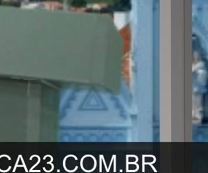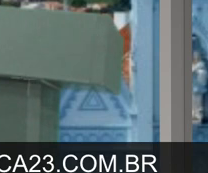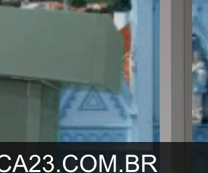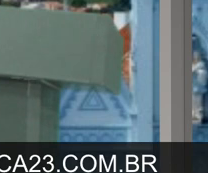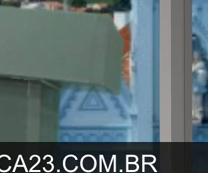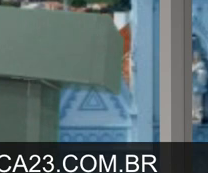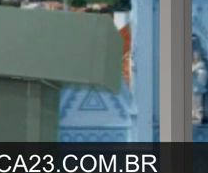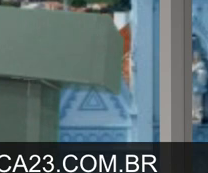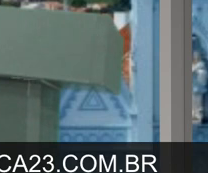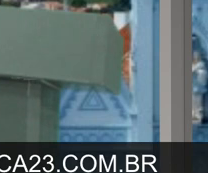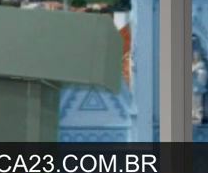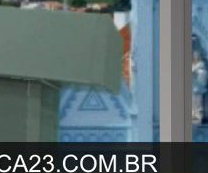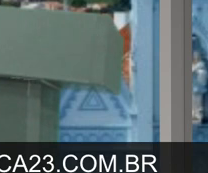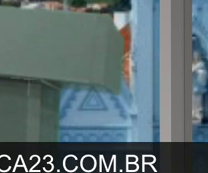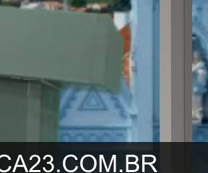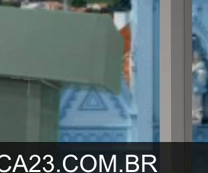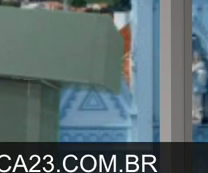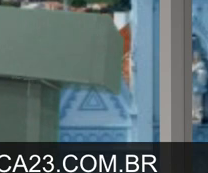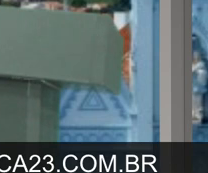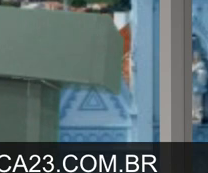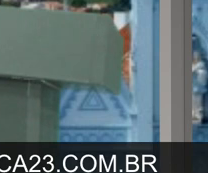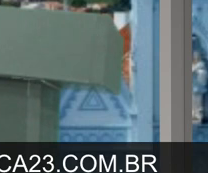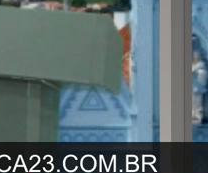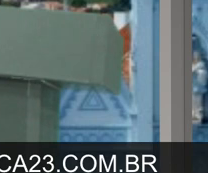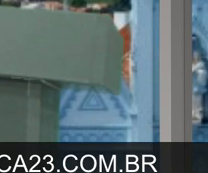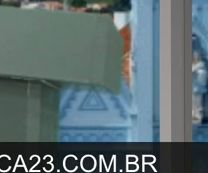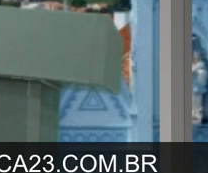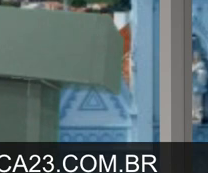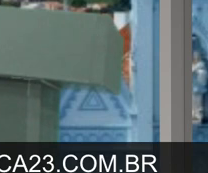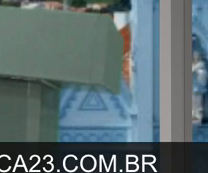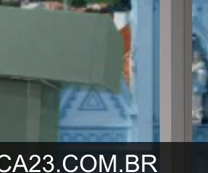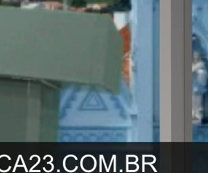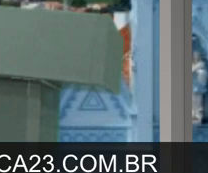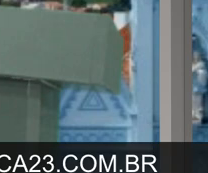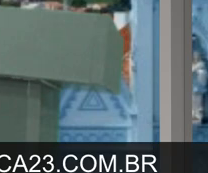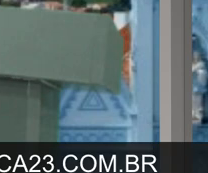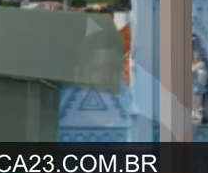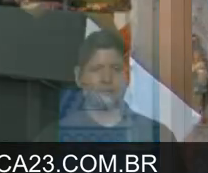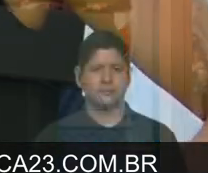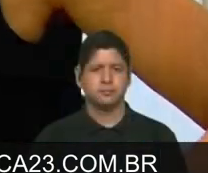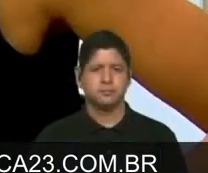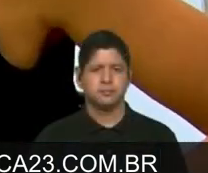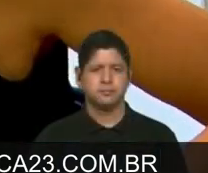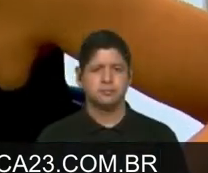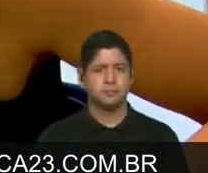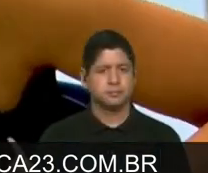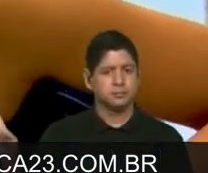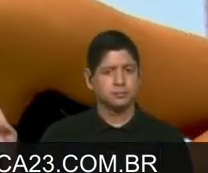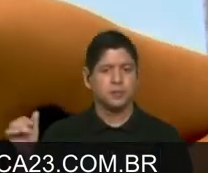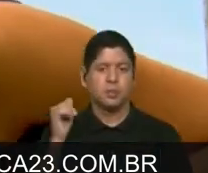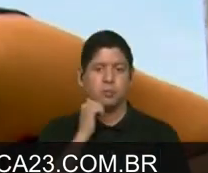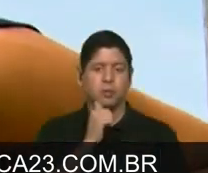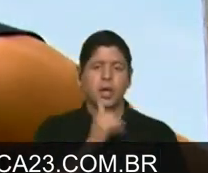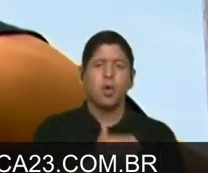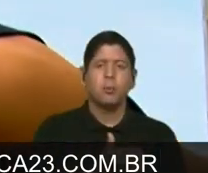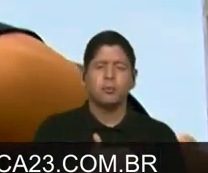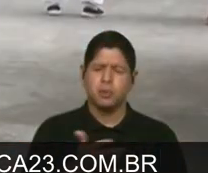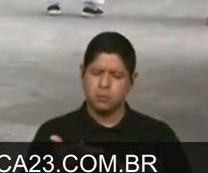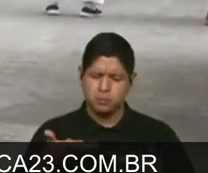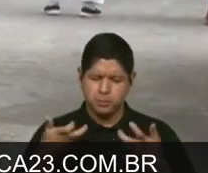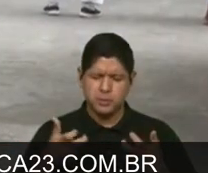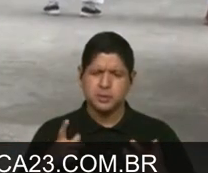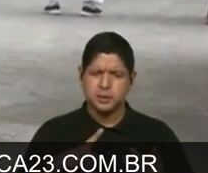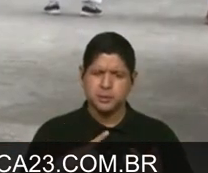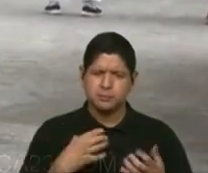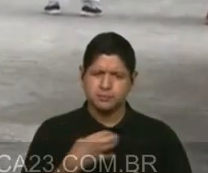ansiedade. Exercício físico é bom para o corpo e para a cuca. Creuza começou a perceber que tinha